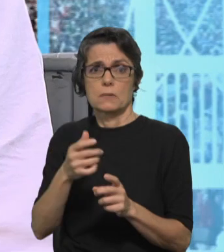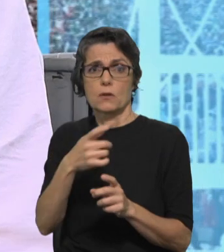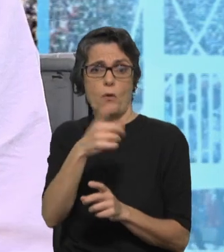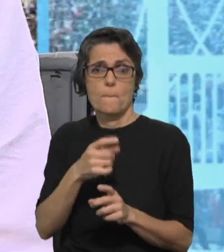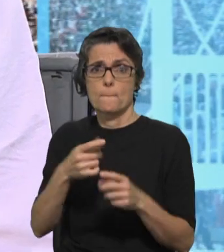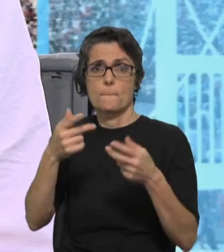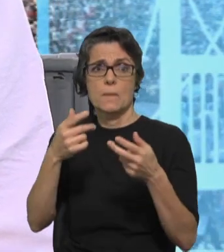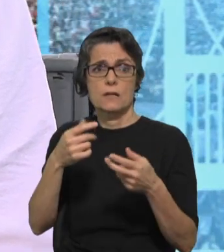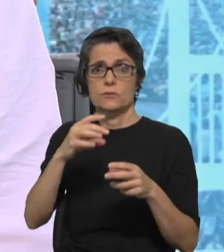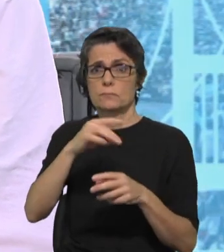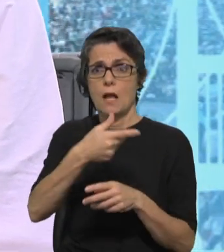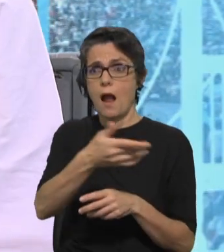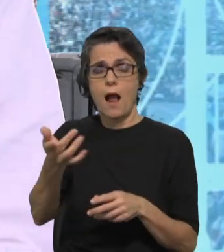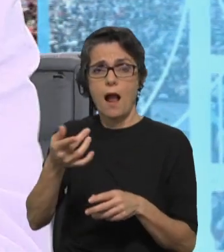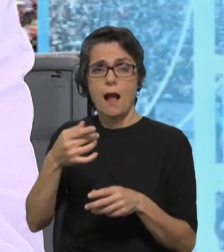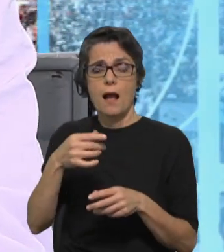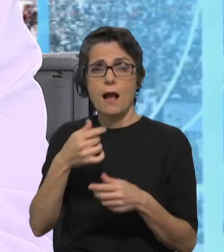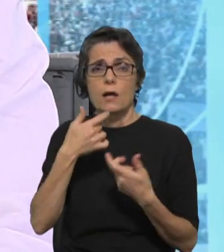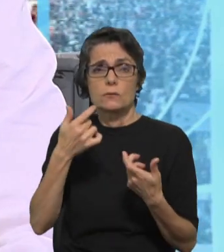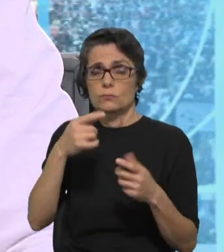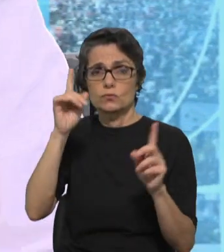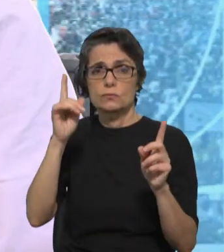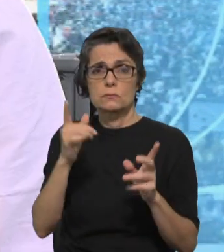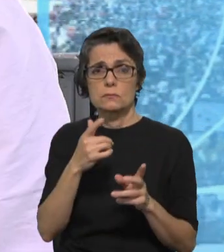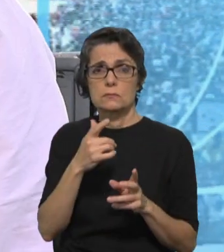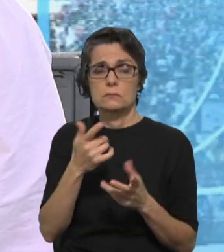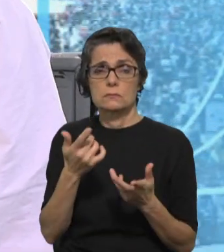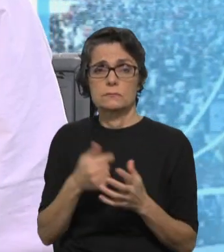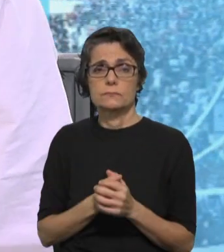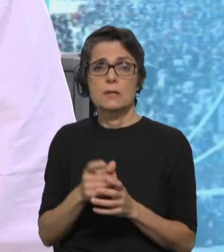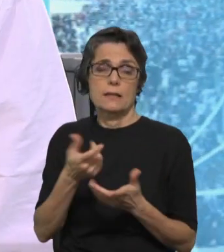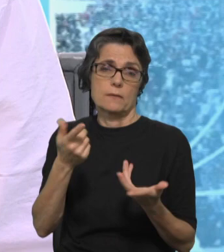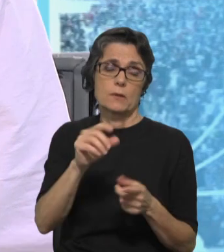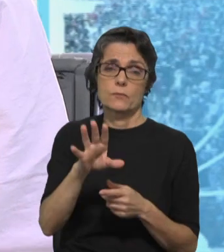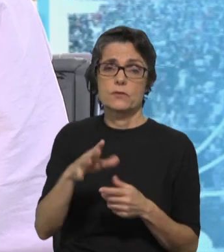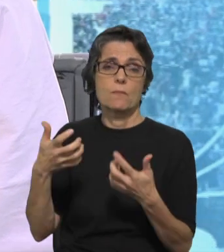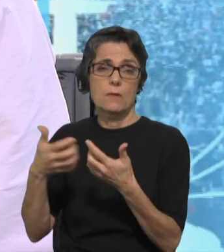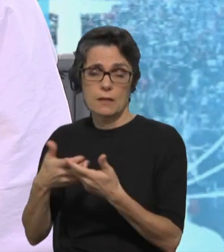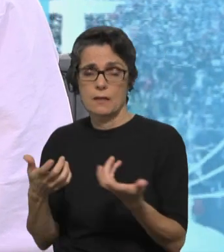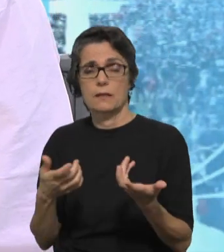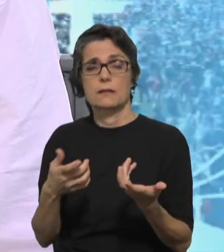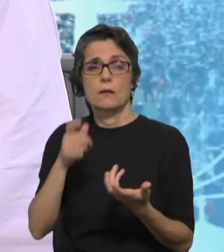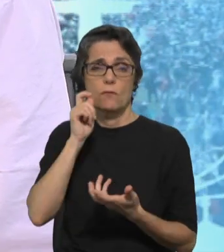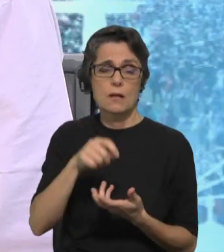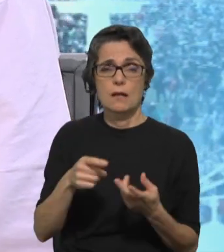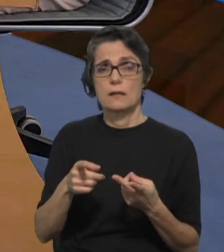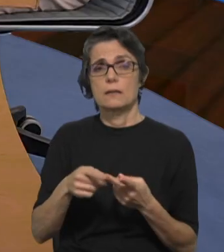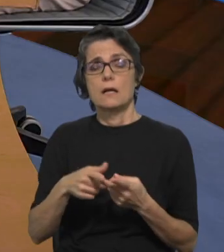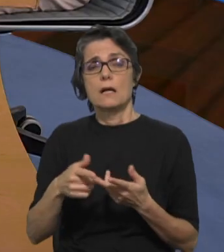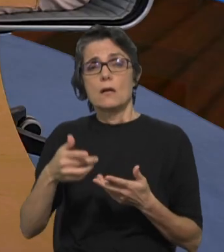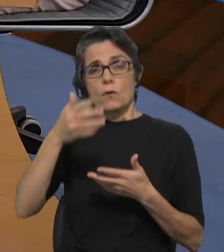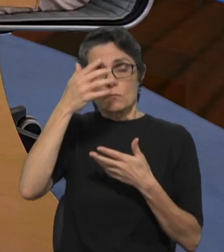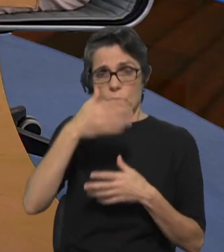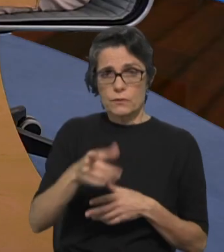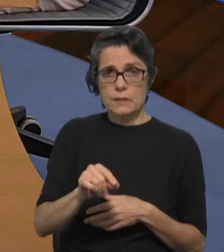na Europa, temos, e o conflito agora também do Médio Oriente, temos a guerra na Ucrânia e a liberdade e a